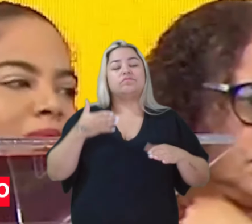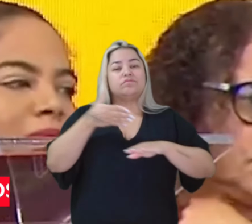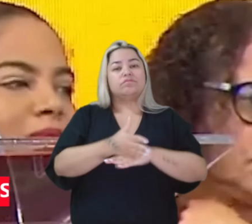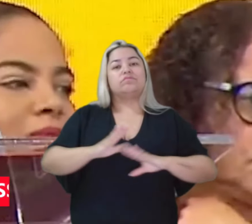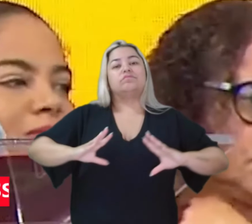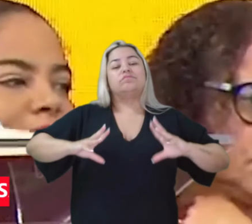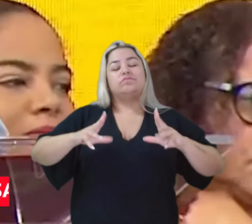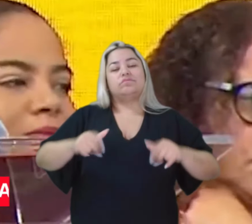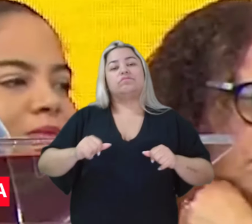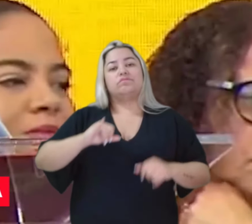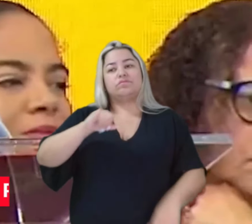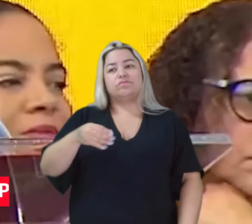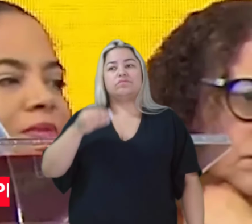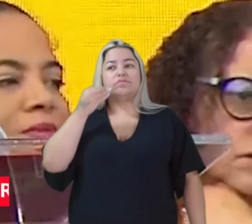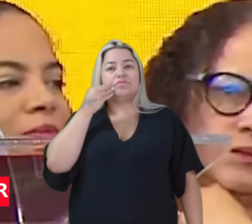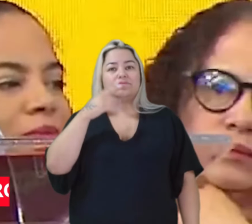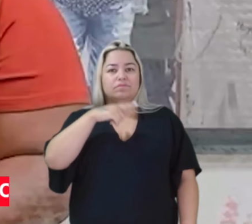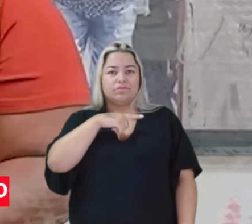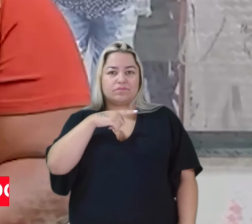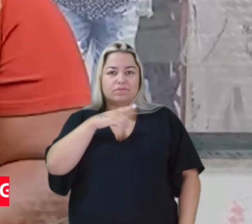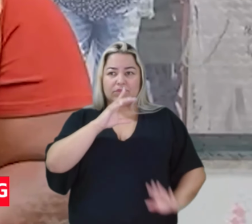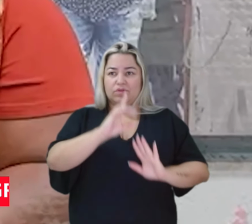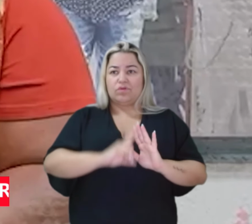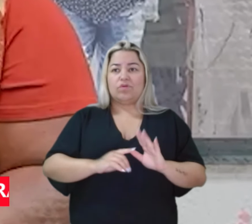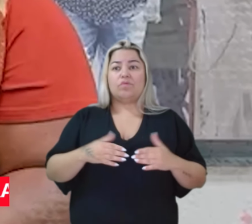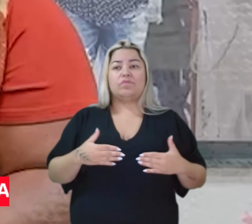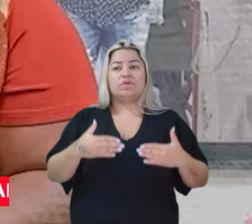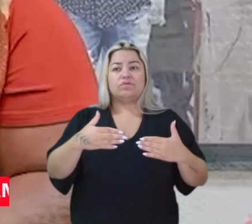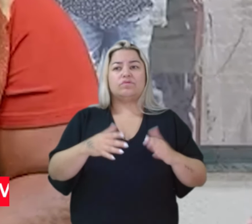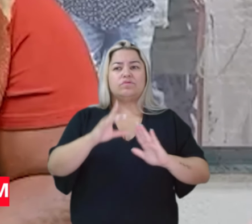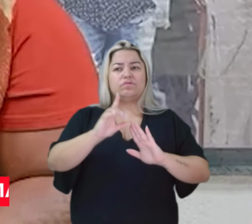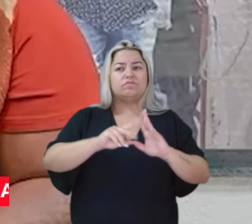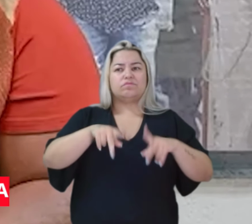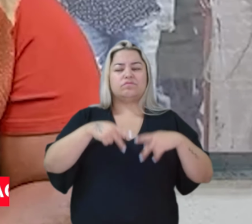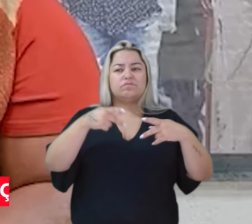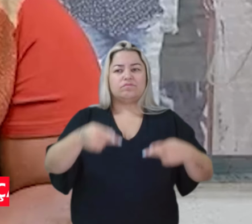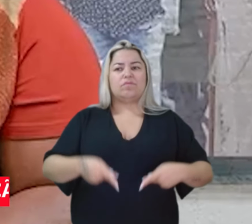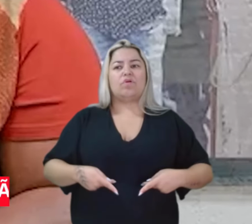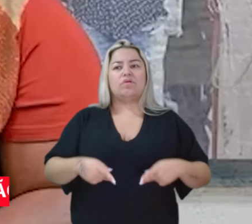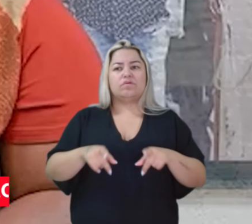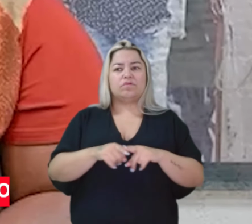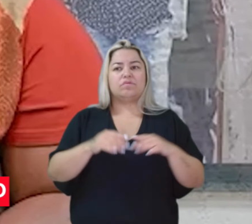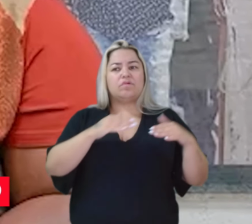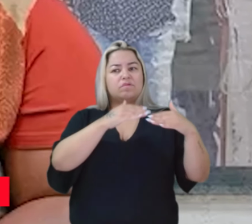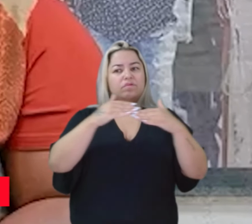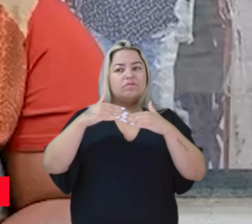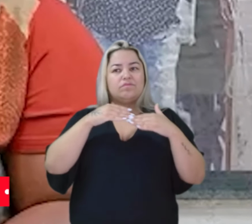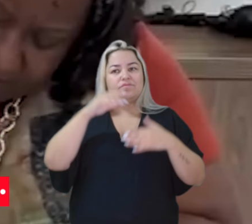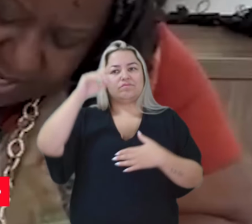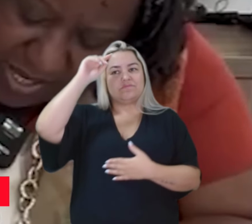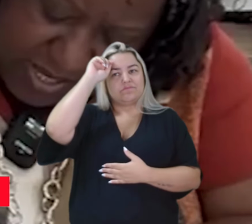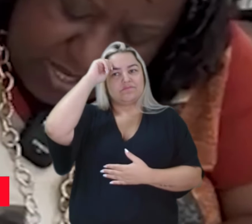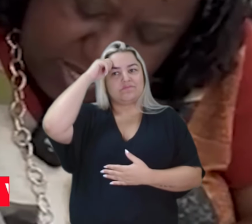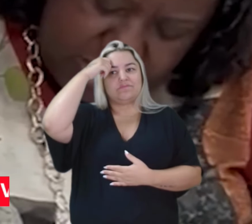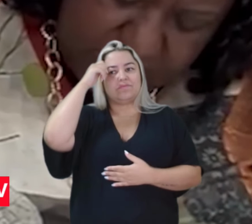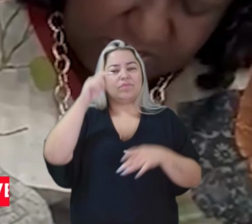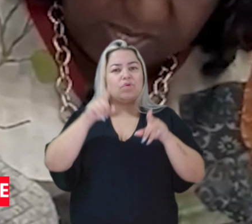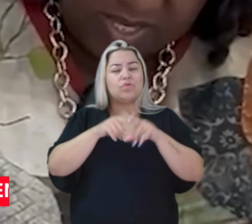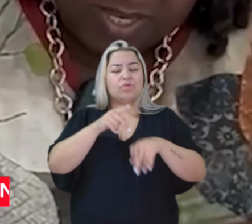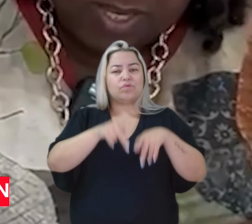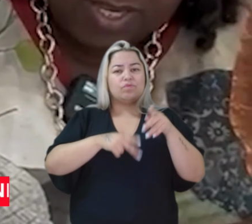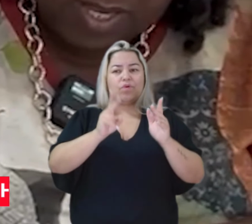oportunidades a que eles têm direito. O Ministério dos Direitos Humanos, em conjunto com o Ministério da Igualdade Racial e o Ministério dos